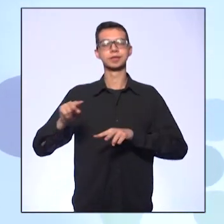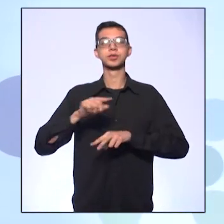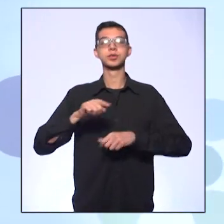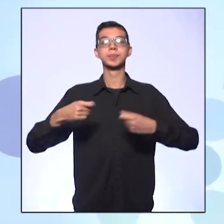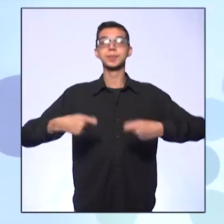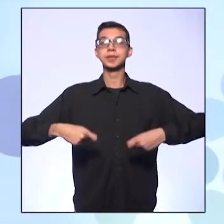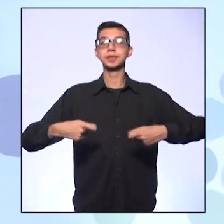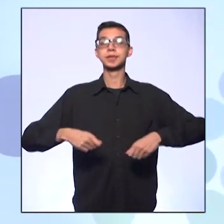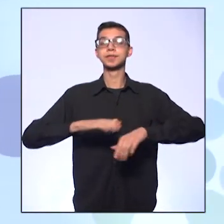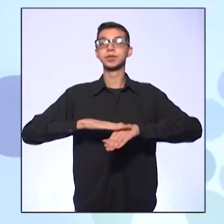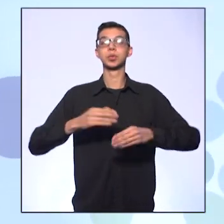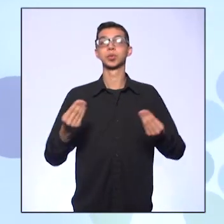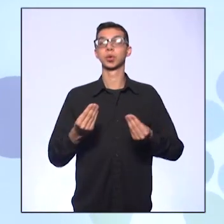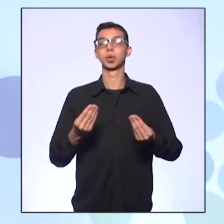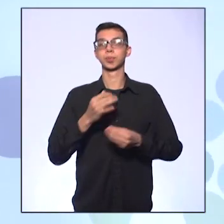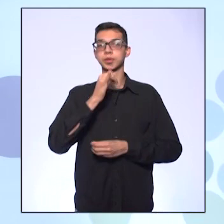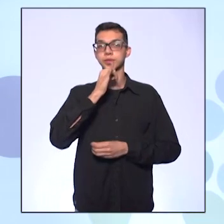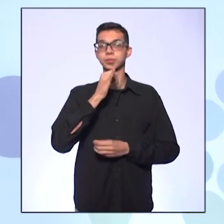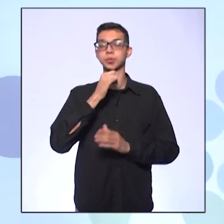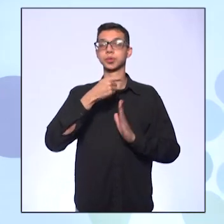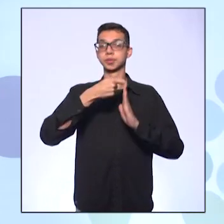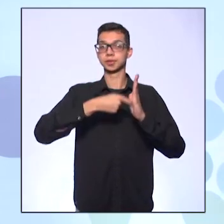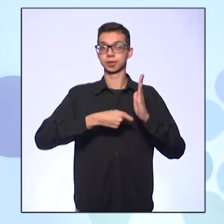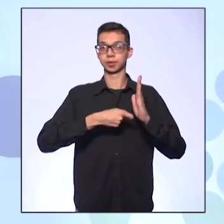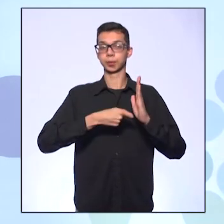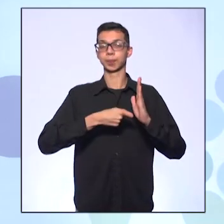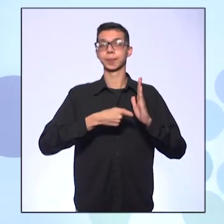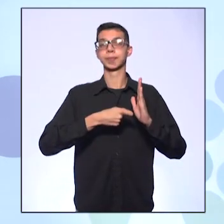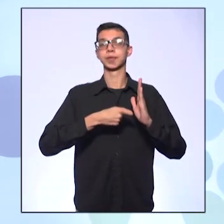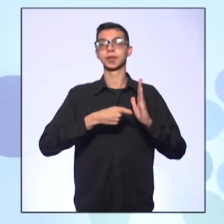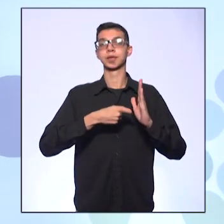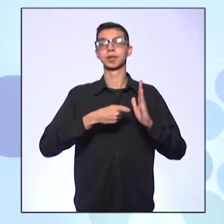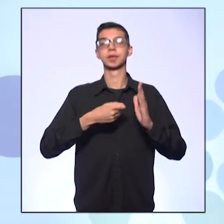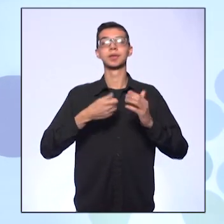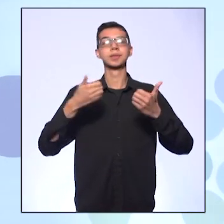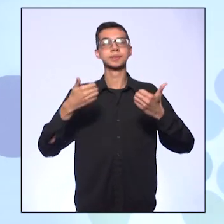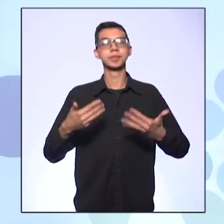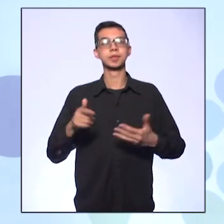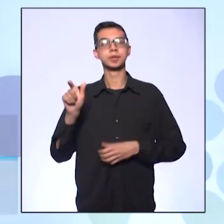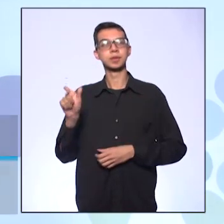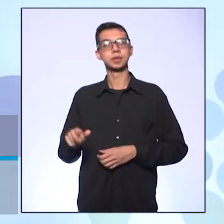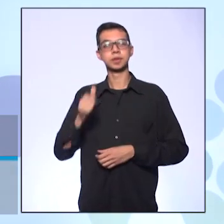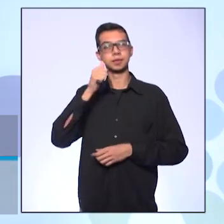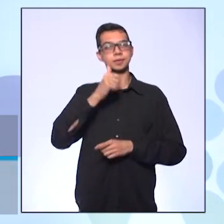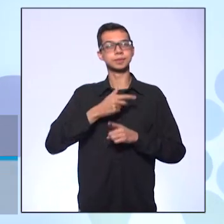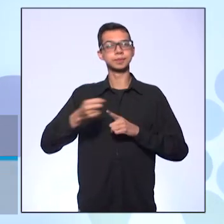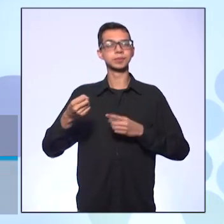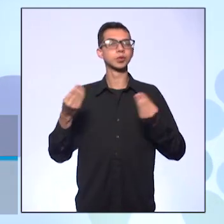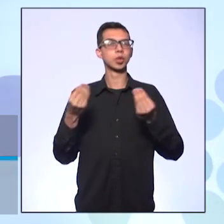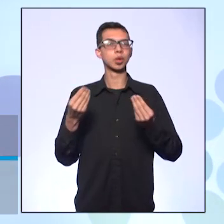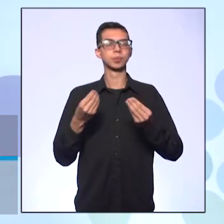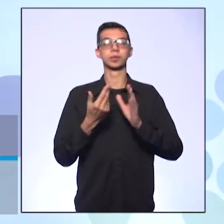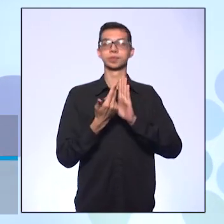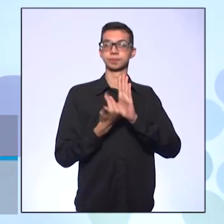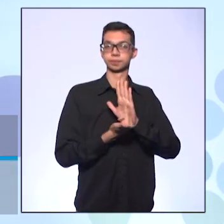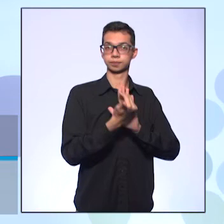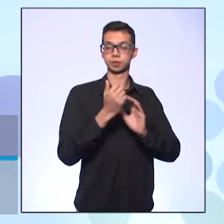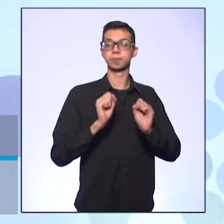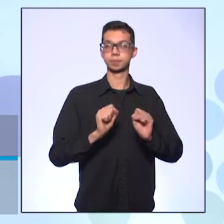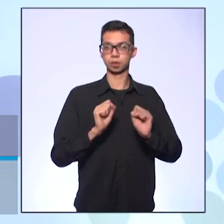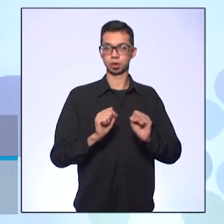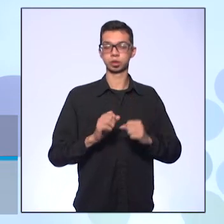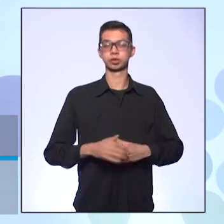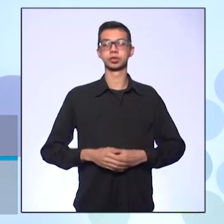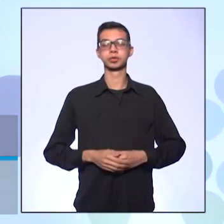seria? Escreva um pequeno trecho, descrição dessa heroína e ilustre com um desenho, com uma colagem